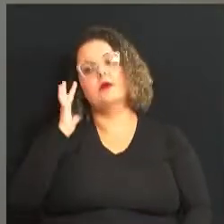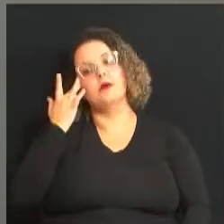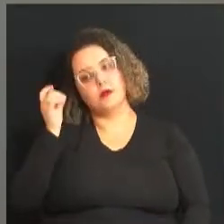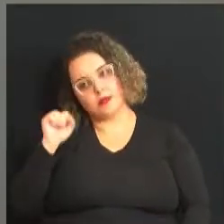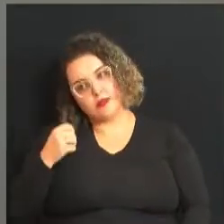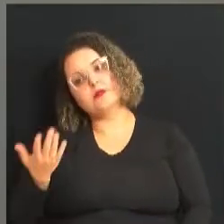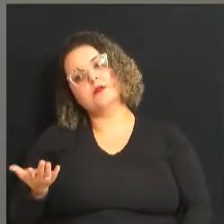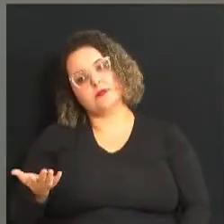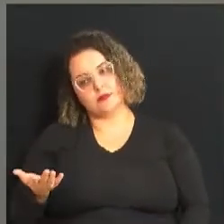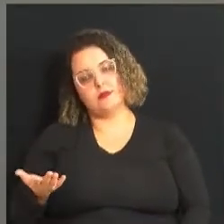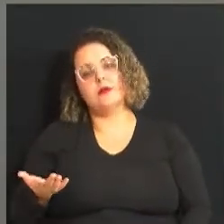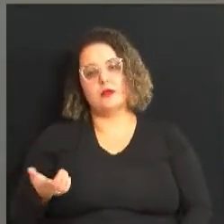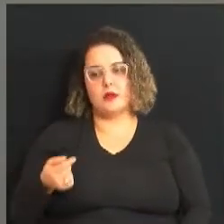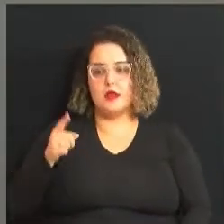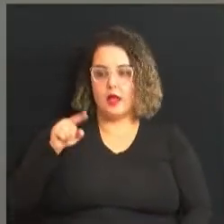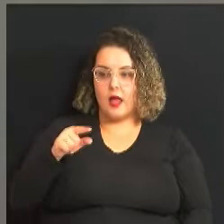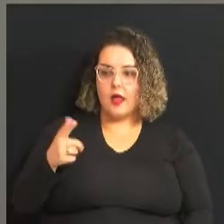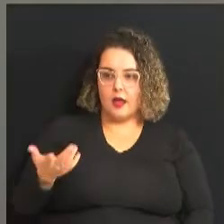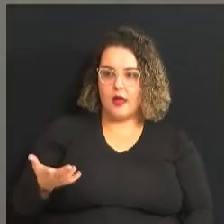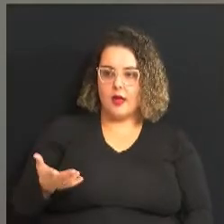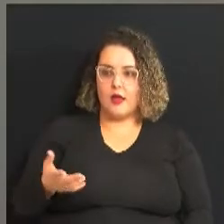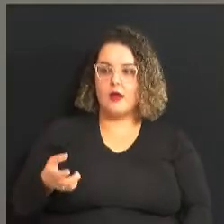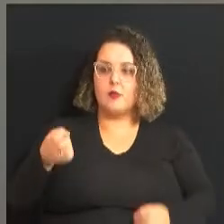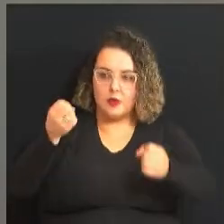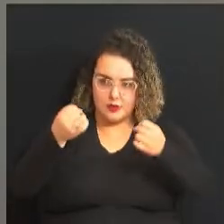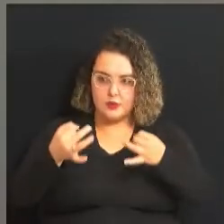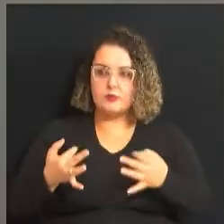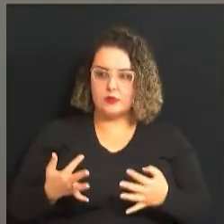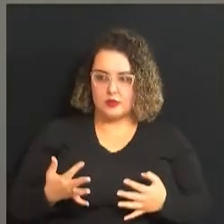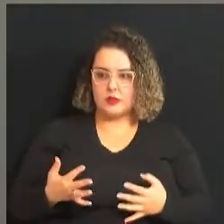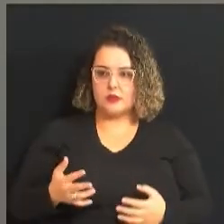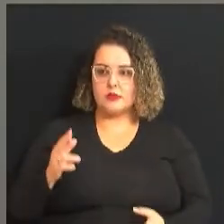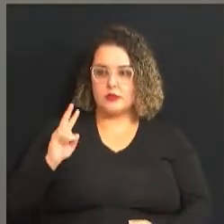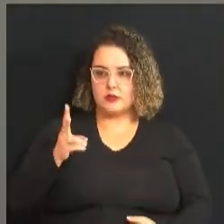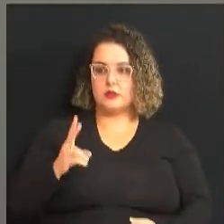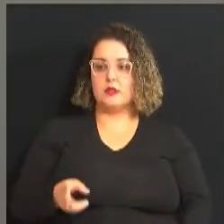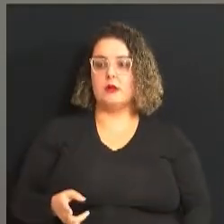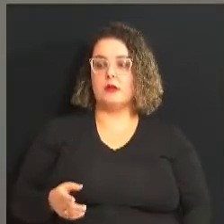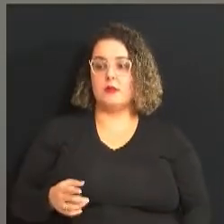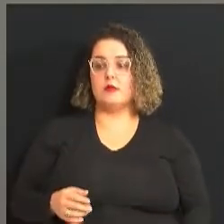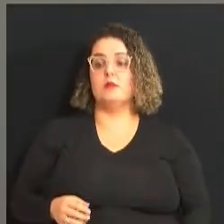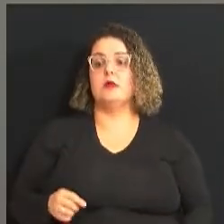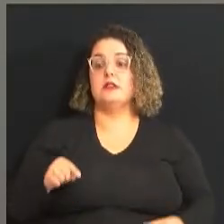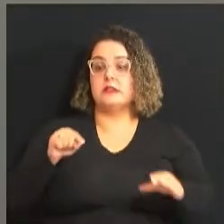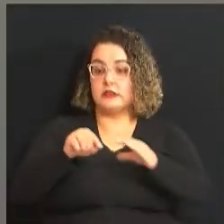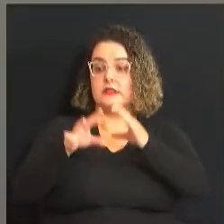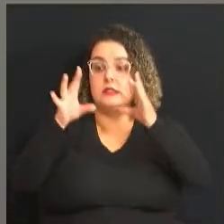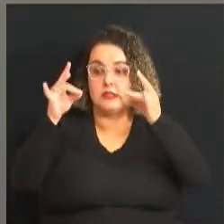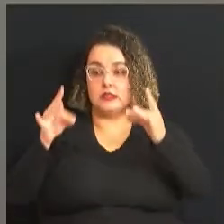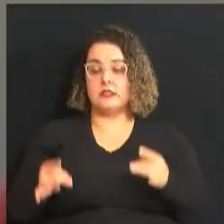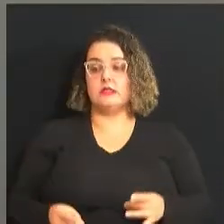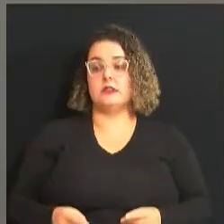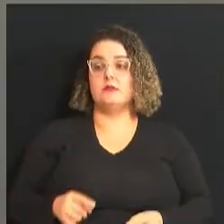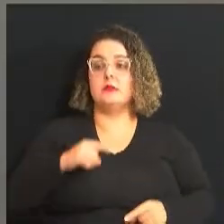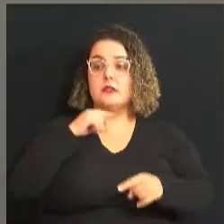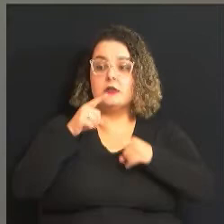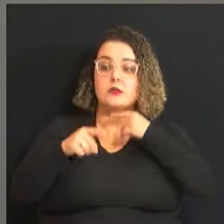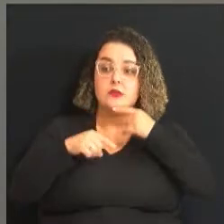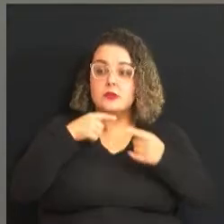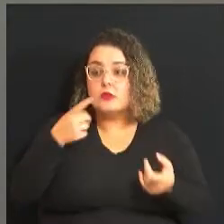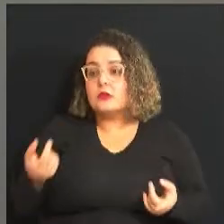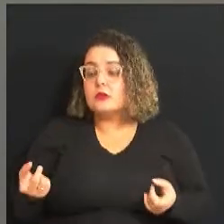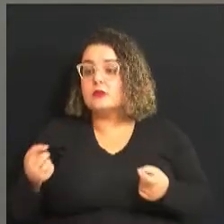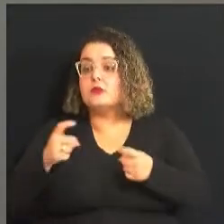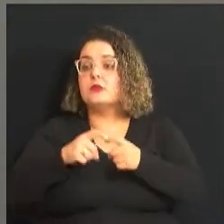Eu acho que sim. Isso aí é uma orientação que está sendo cada vez mais difundida, né? Sempre tem aquela dúvida, fala, doutor, quando